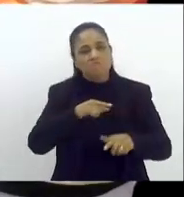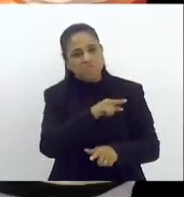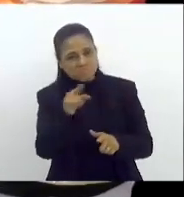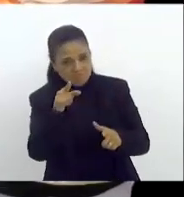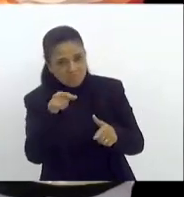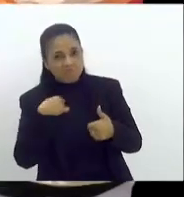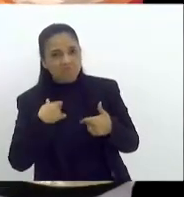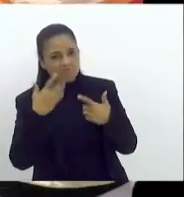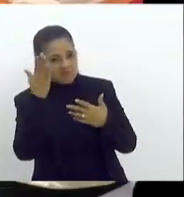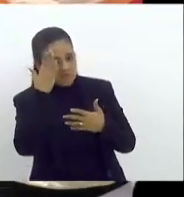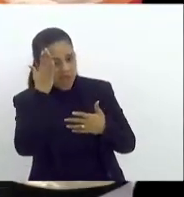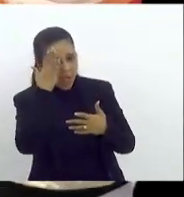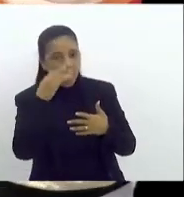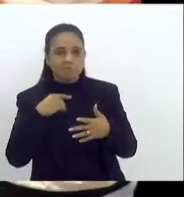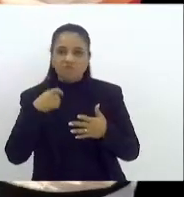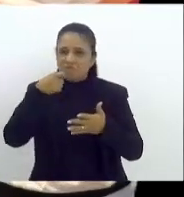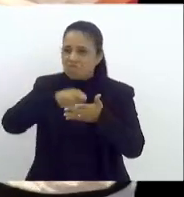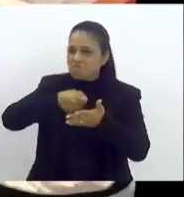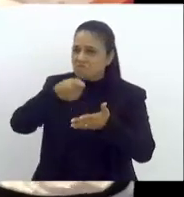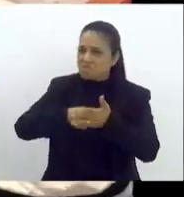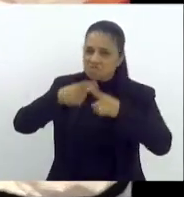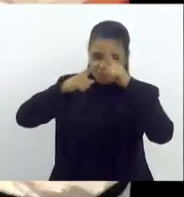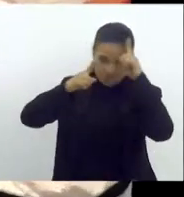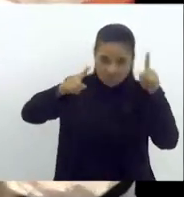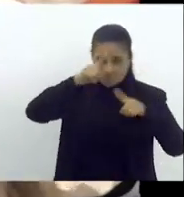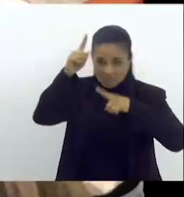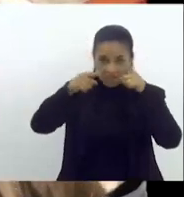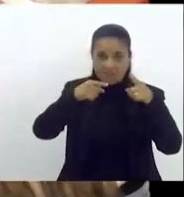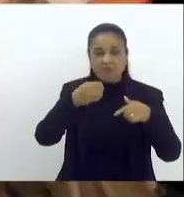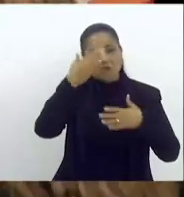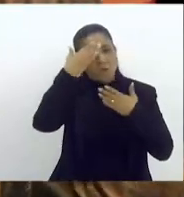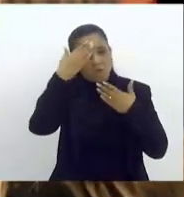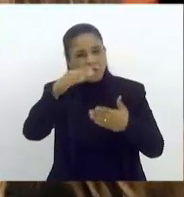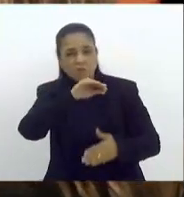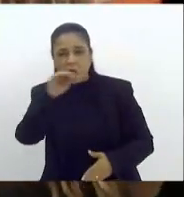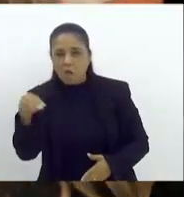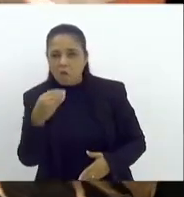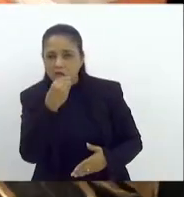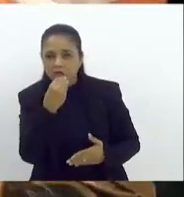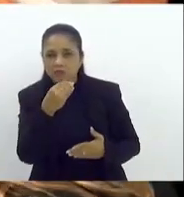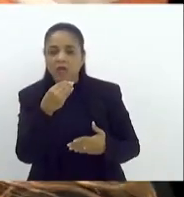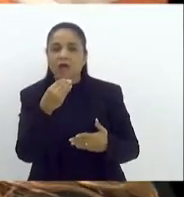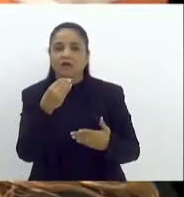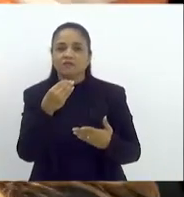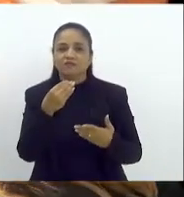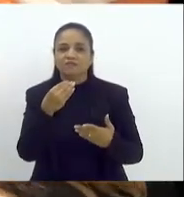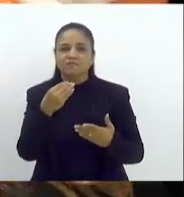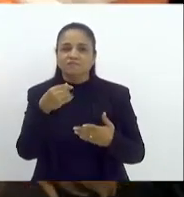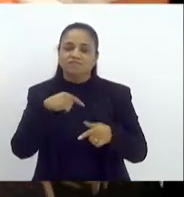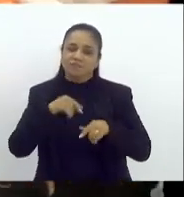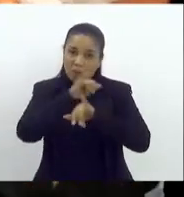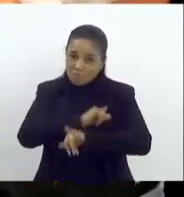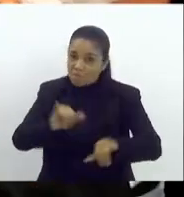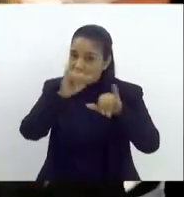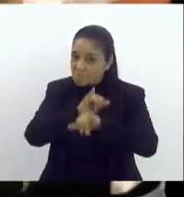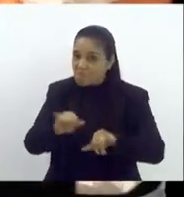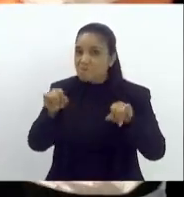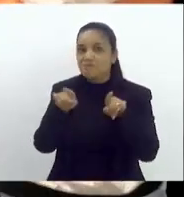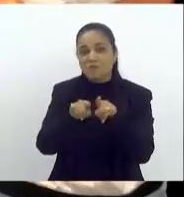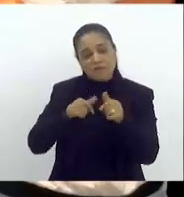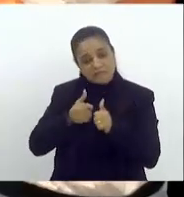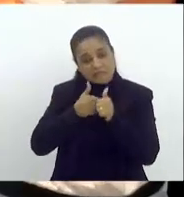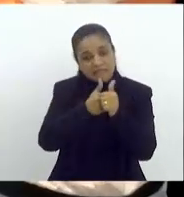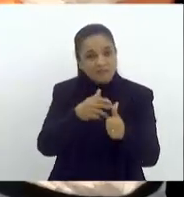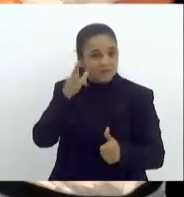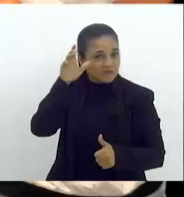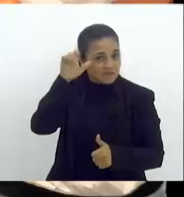é que vai ser importante eu frisar essas ideias aqui tá ligado Muito obrigado pela oportunidade e vou fazer minha mechandagem aqui também tá ligado quem quiser me seguir